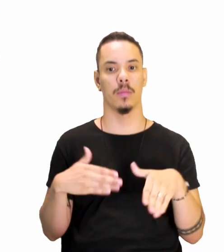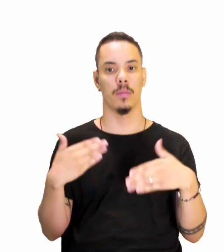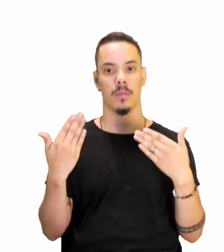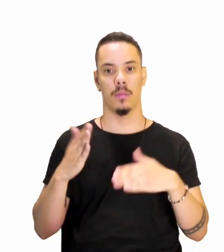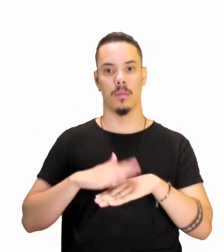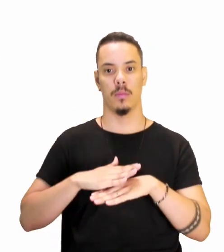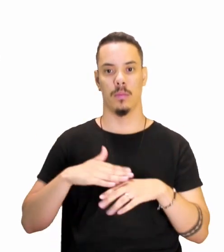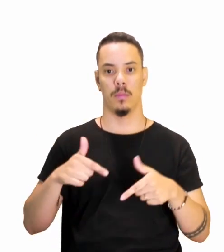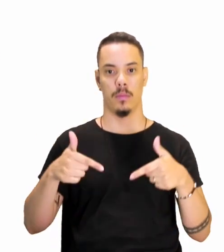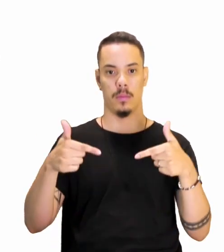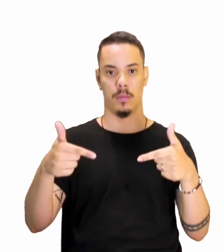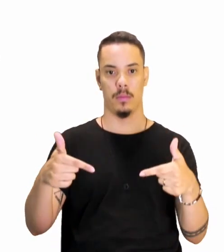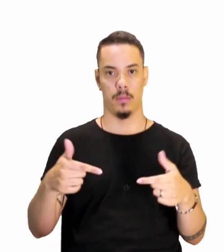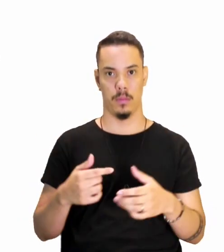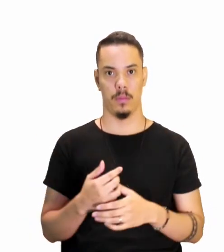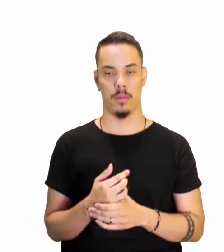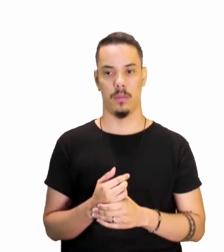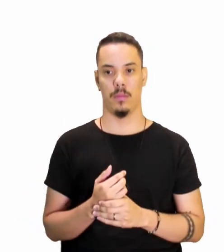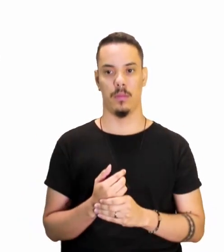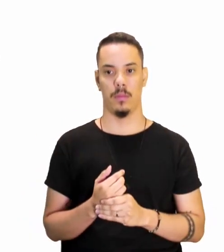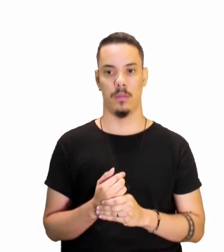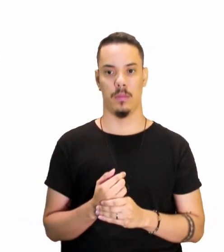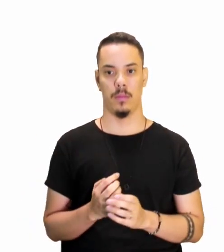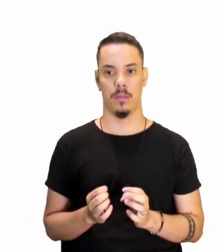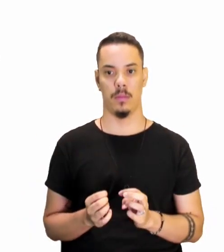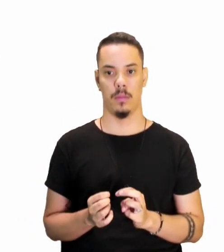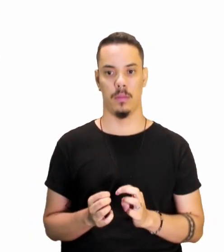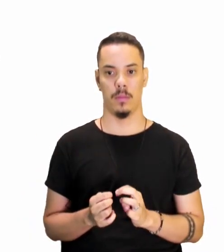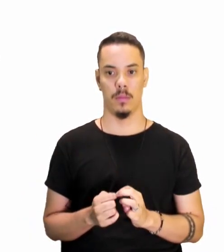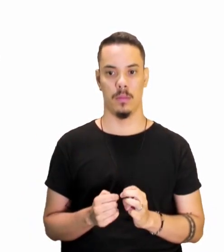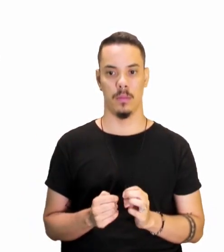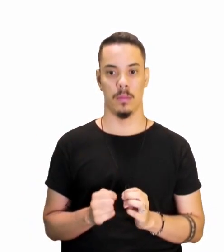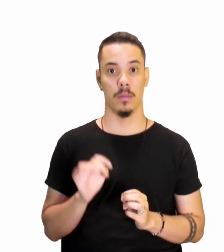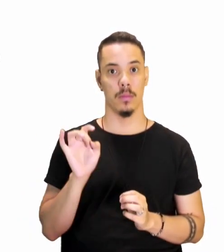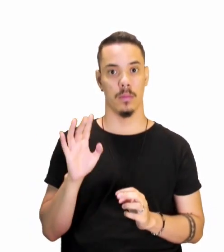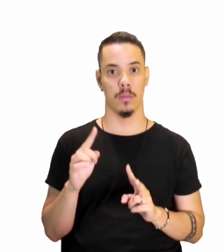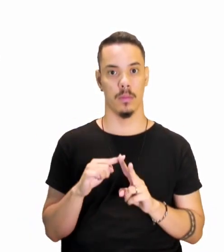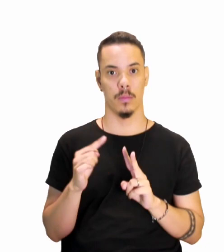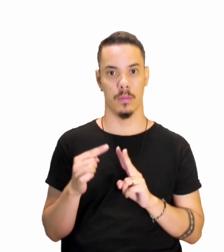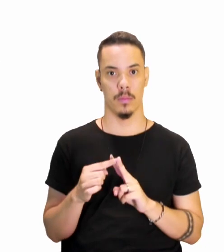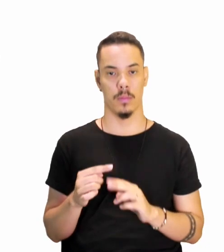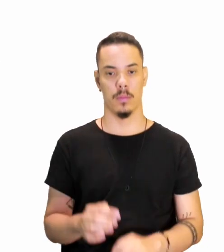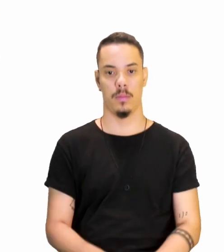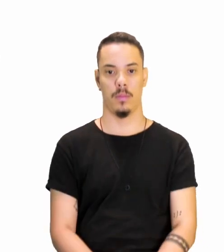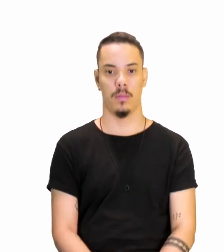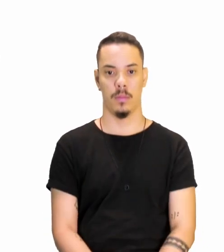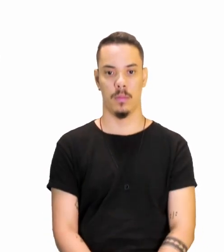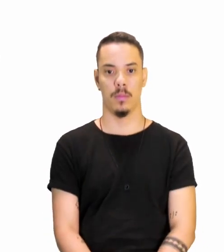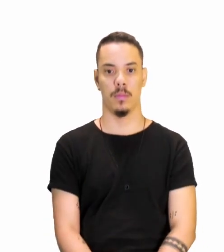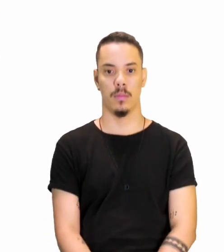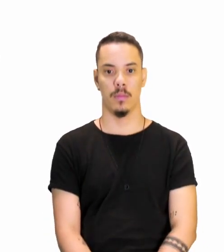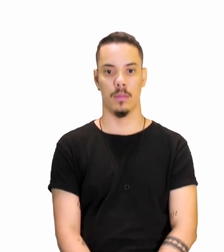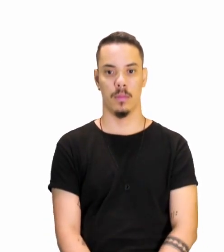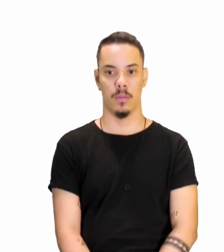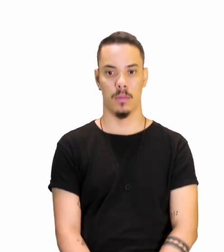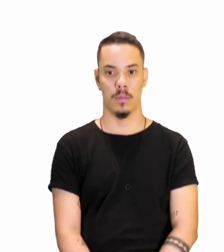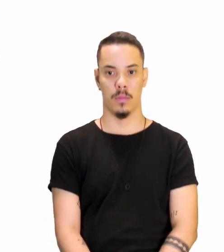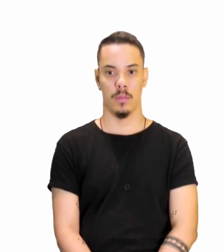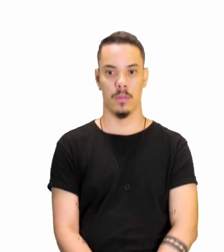ação? Você identifica, são apenas 2 aqui, tá certo?